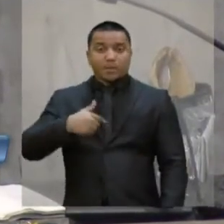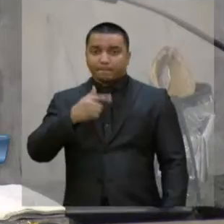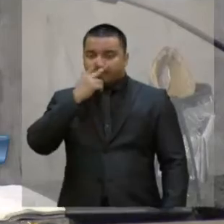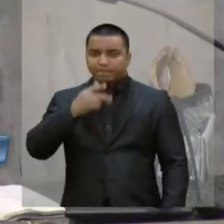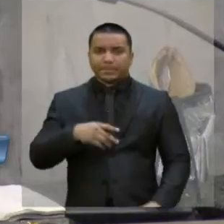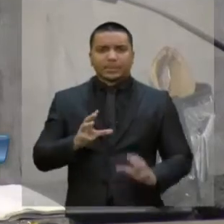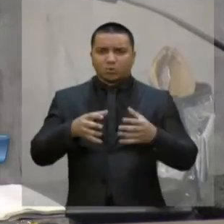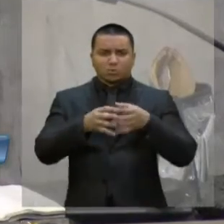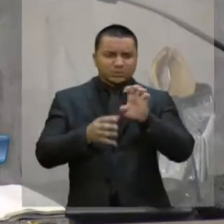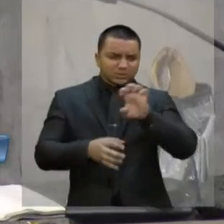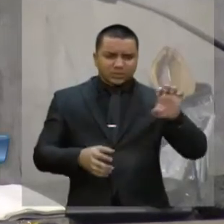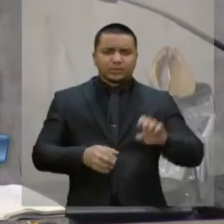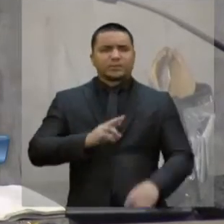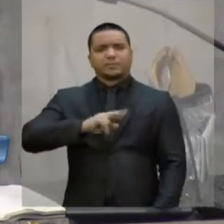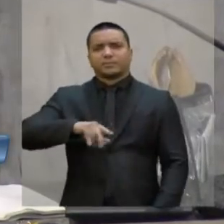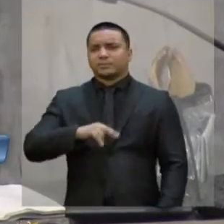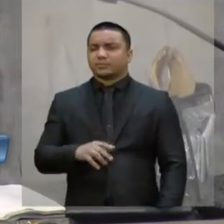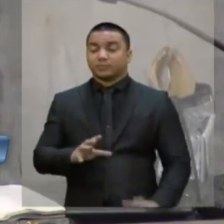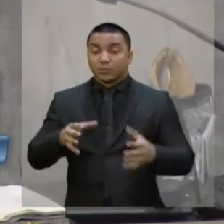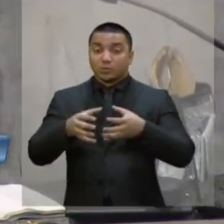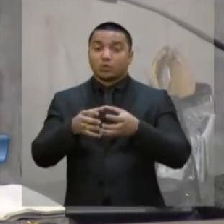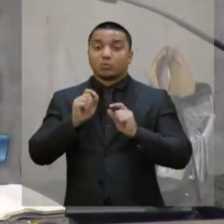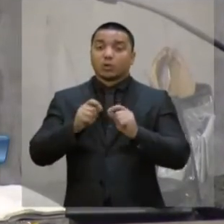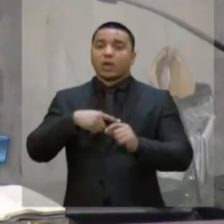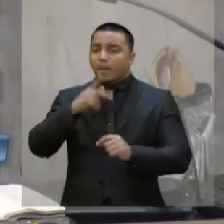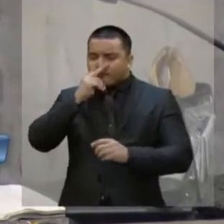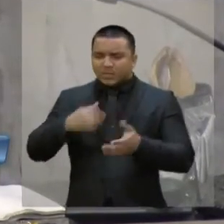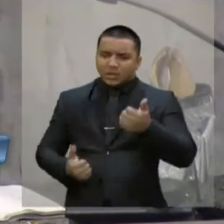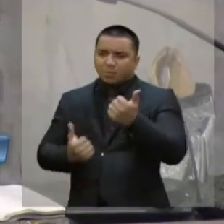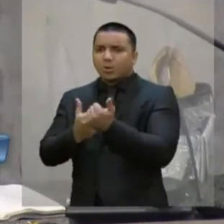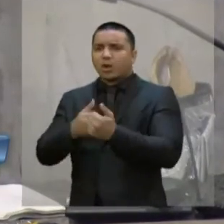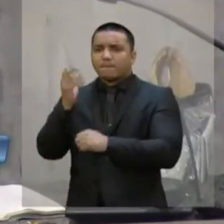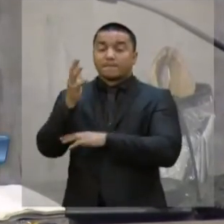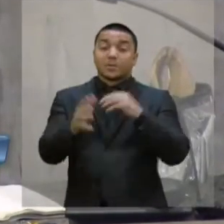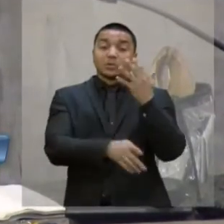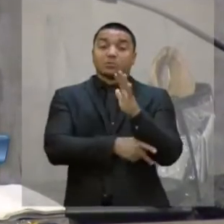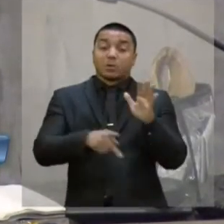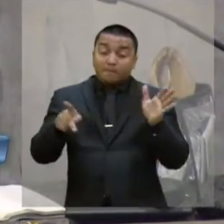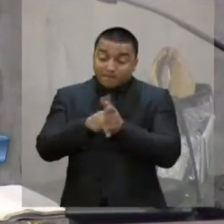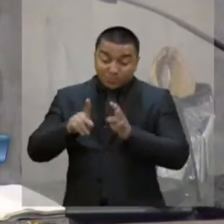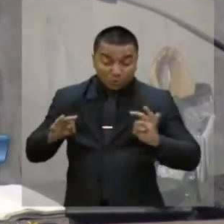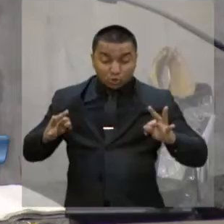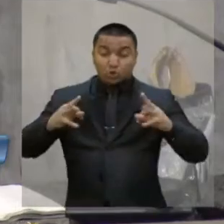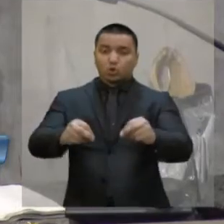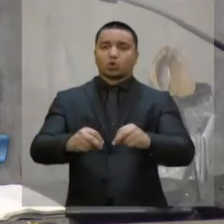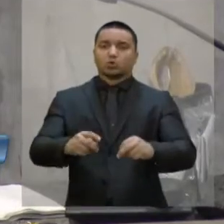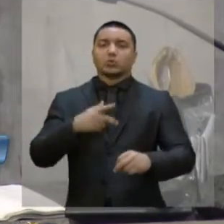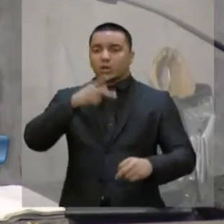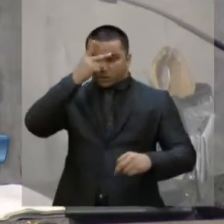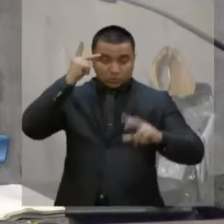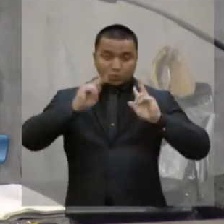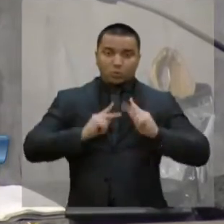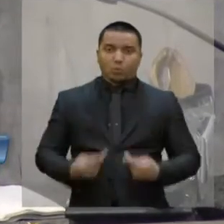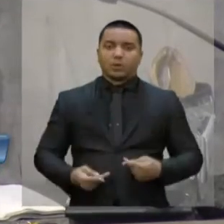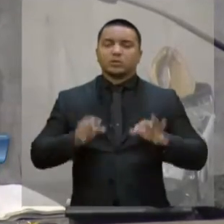bandeira de esquerda, isso é ignorância das pessoas. A bandeira de preservar o meio ambiente é uma bandeira de todos nós, seres